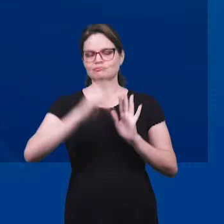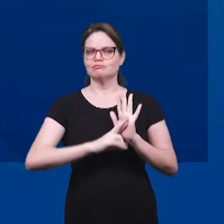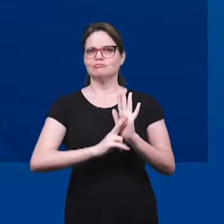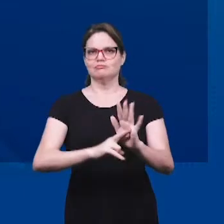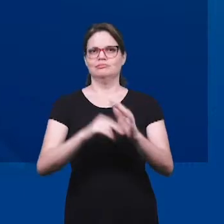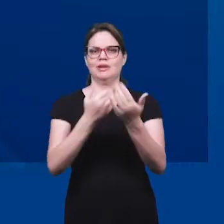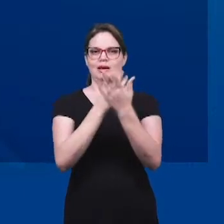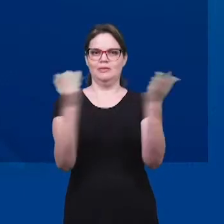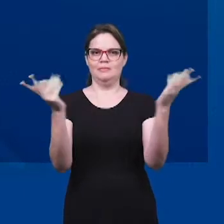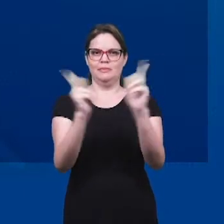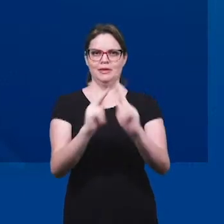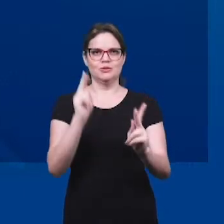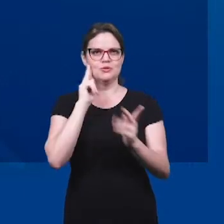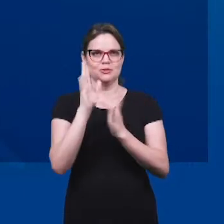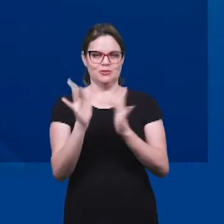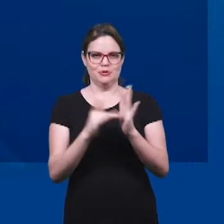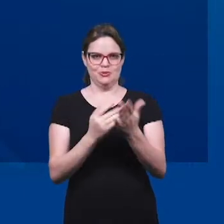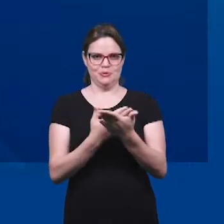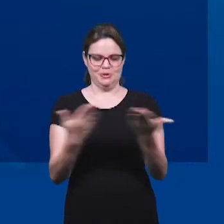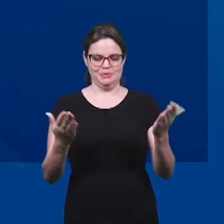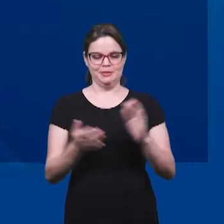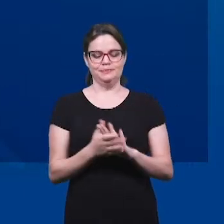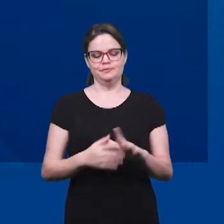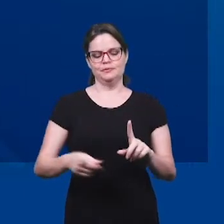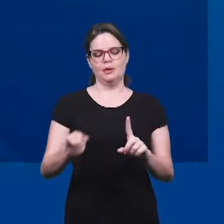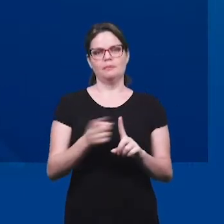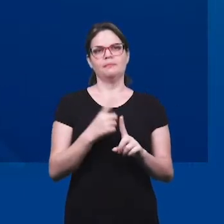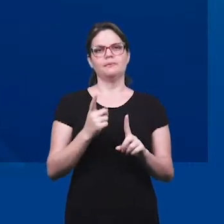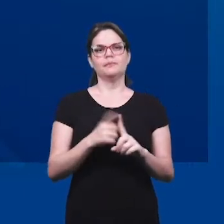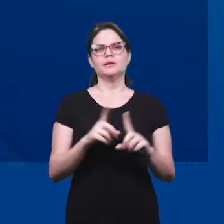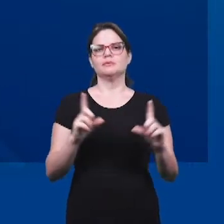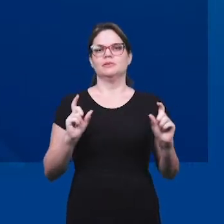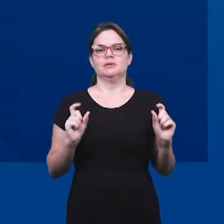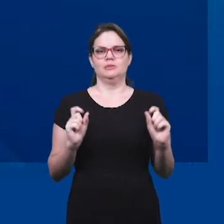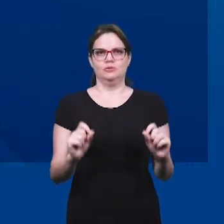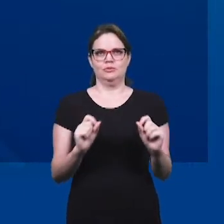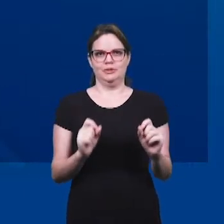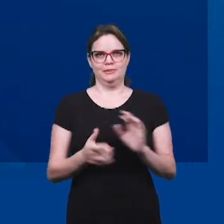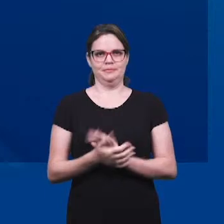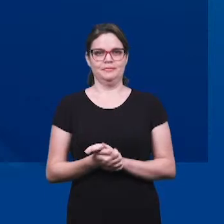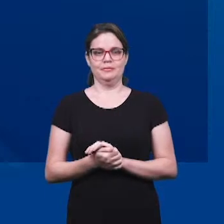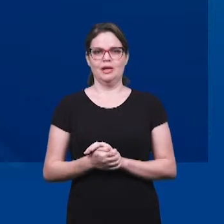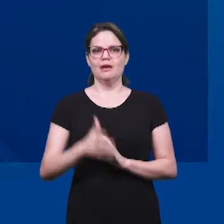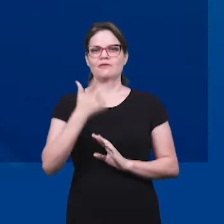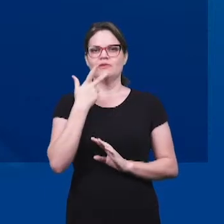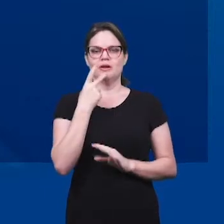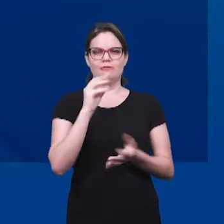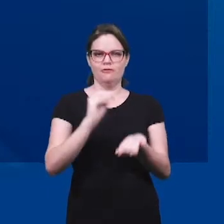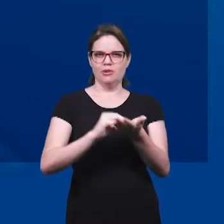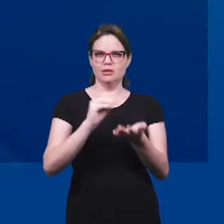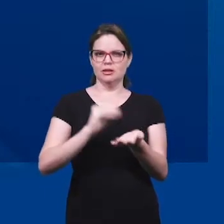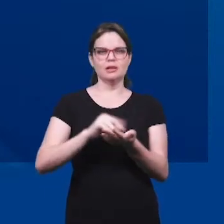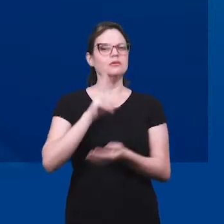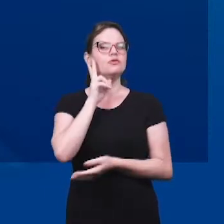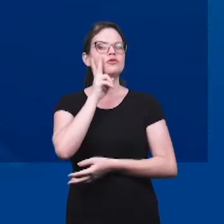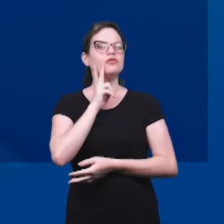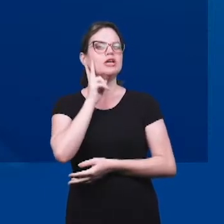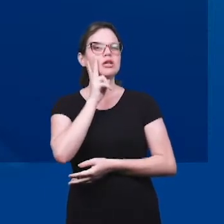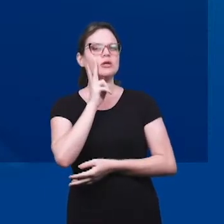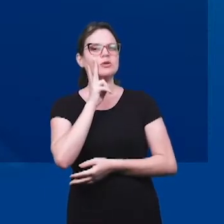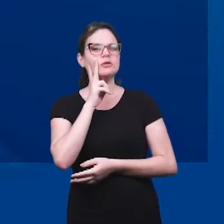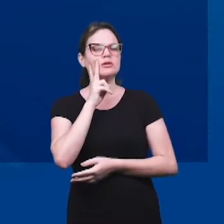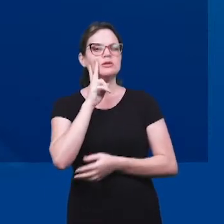del Senhor Jesus. A primeira expressão, ela diz, e faltando o vinho, e fala do afastamento